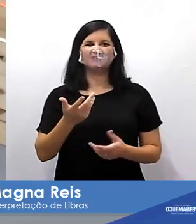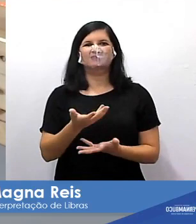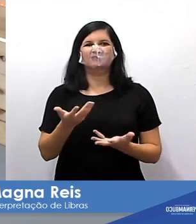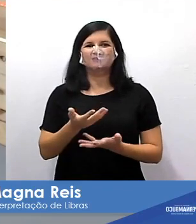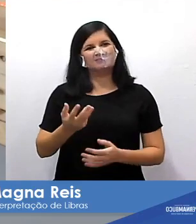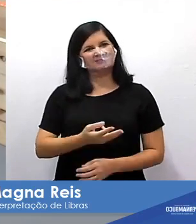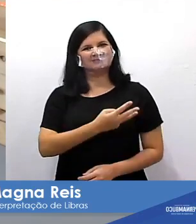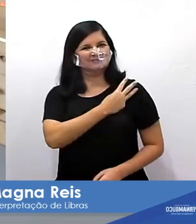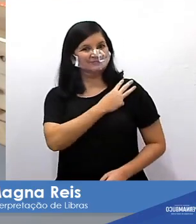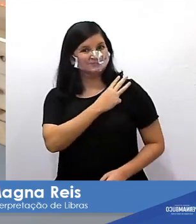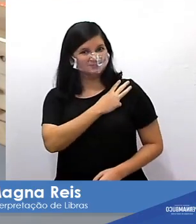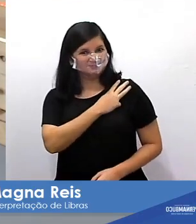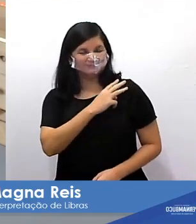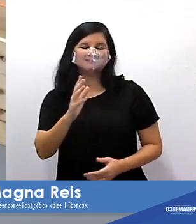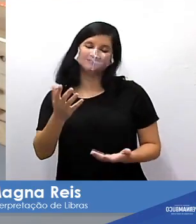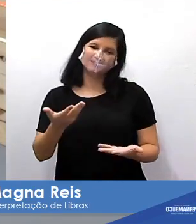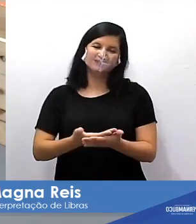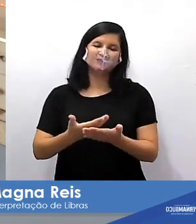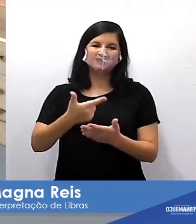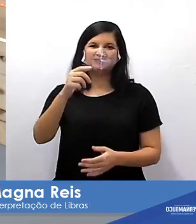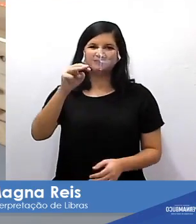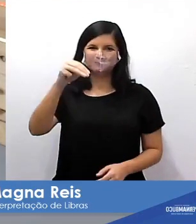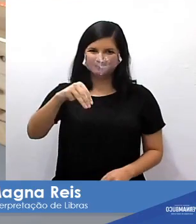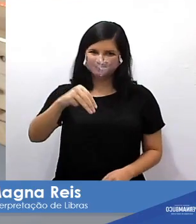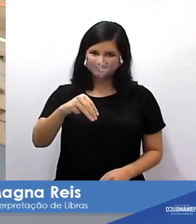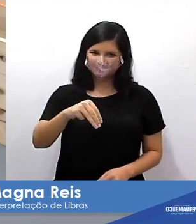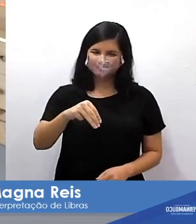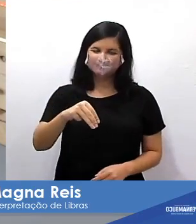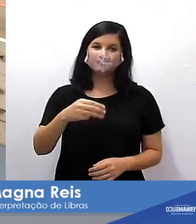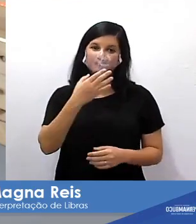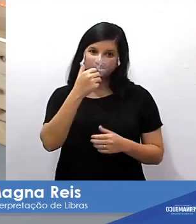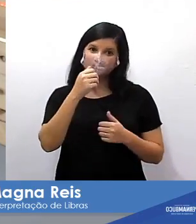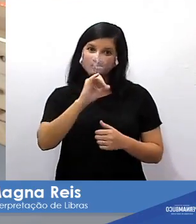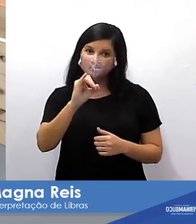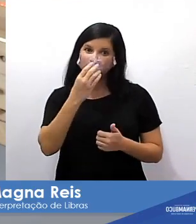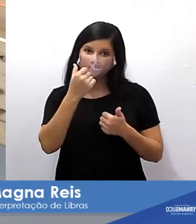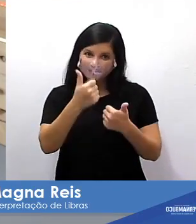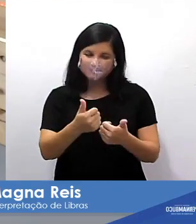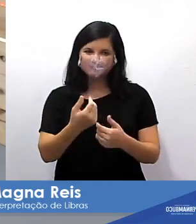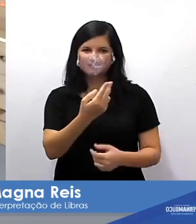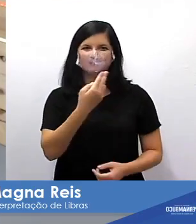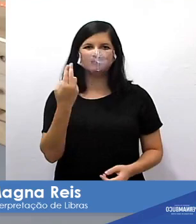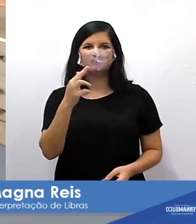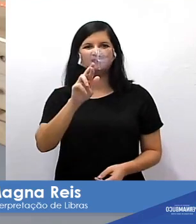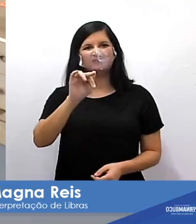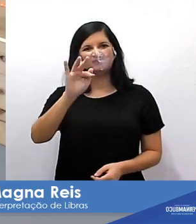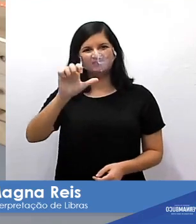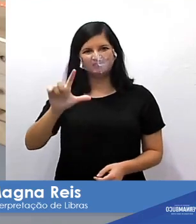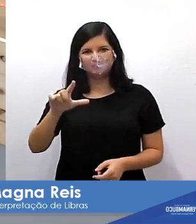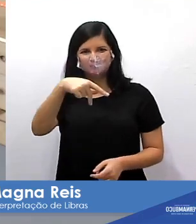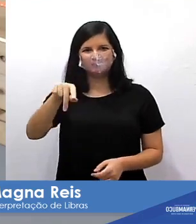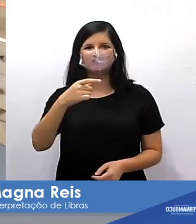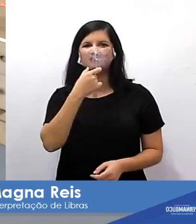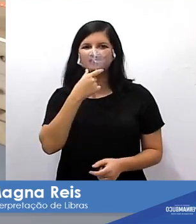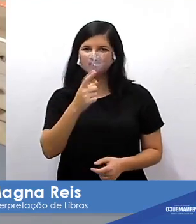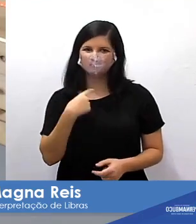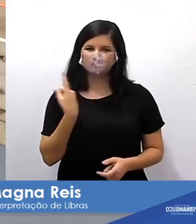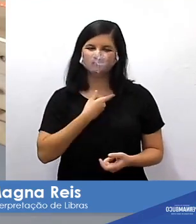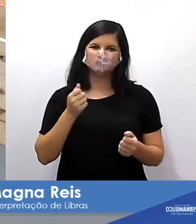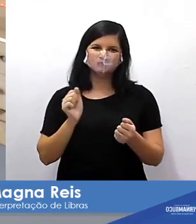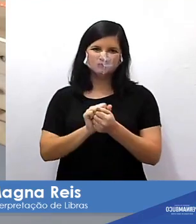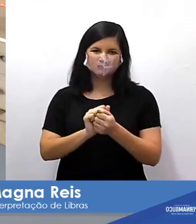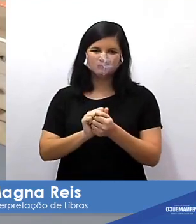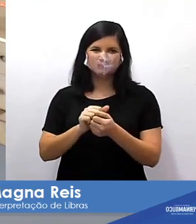next 25 minutes. Olá, como é que você tá? Tá tudo bem? Eu sou Rafael Cardoso, sou professor de inglês. A gente vai ficar juntinhos aqui